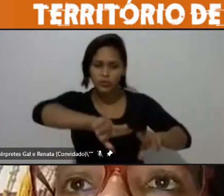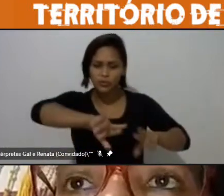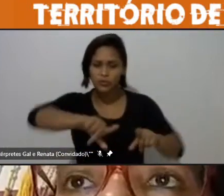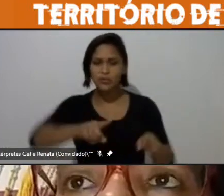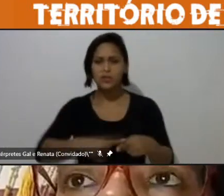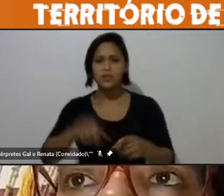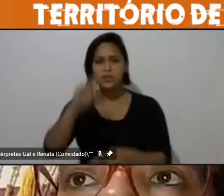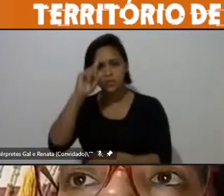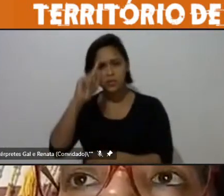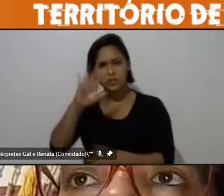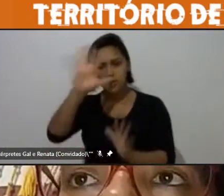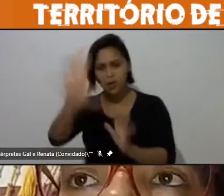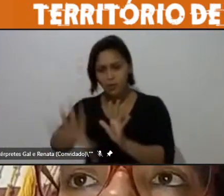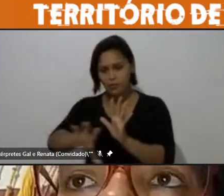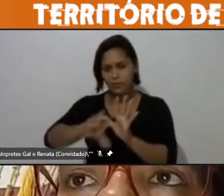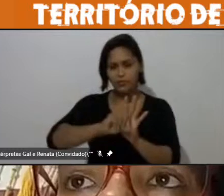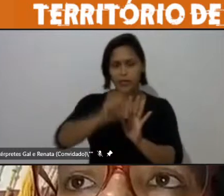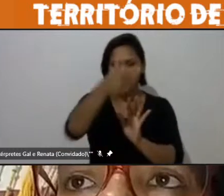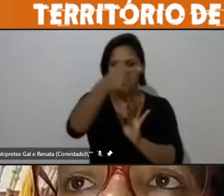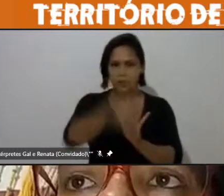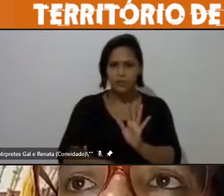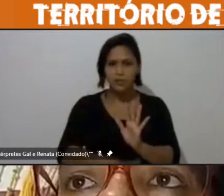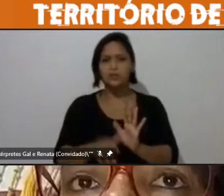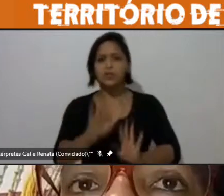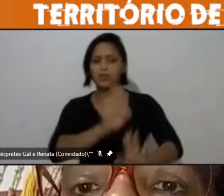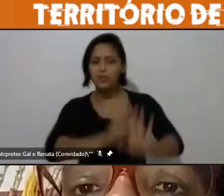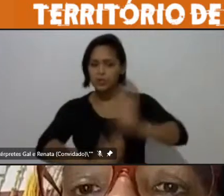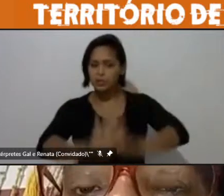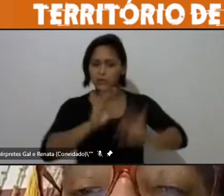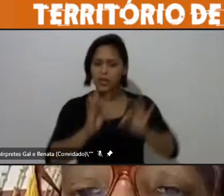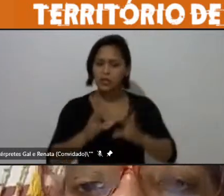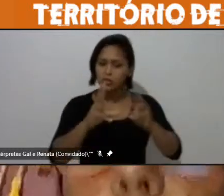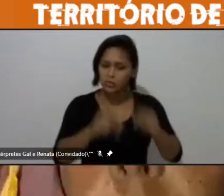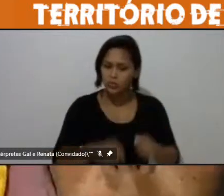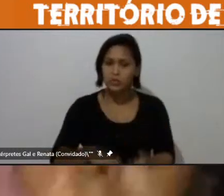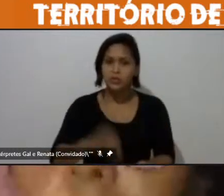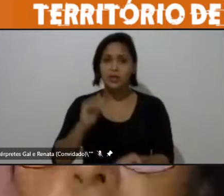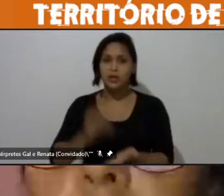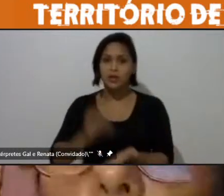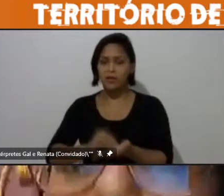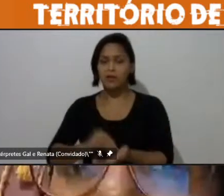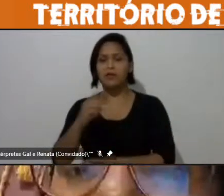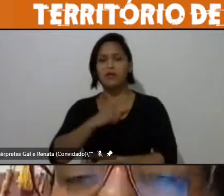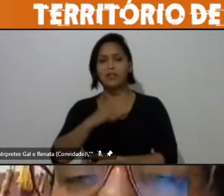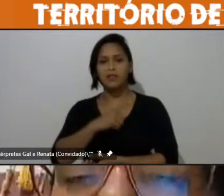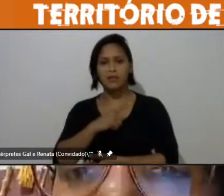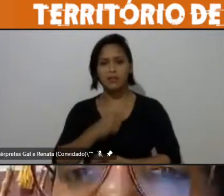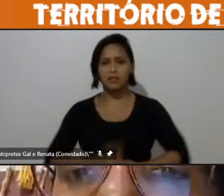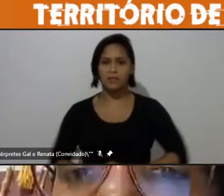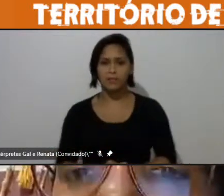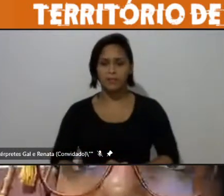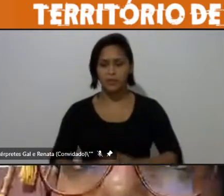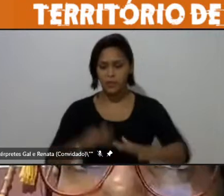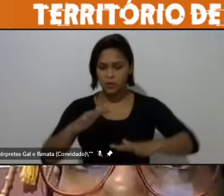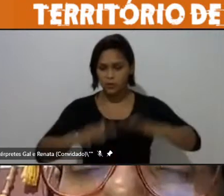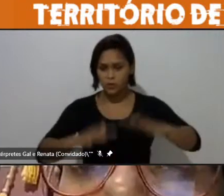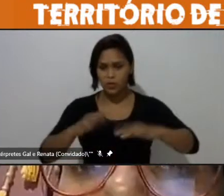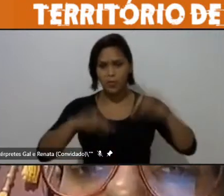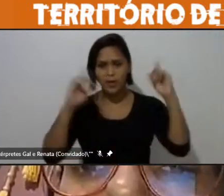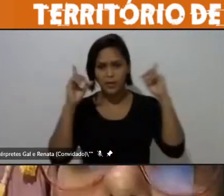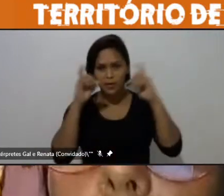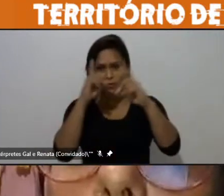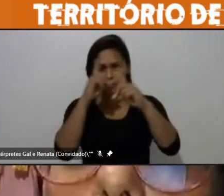gente resgatar e preservar o que resta. Né, de um momento muito difícil